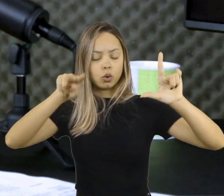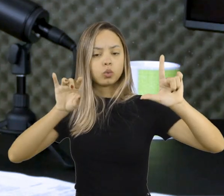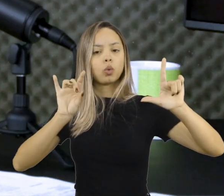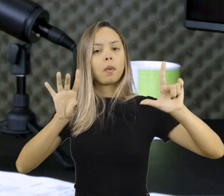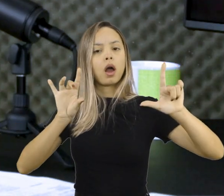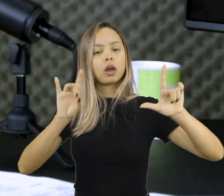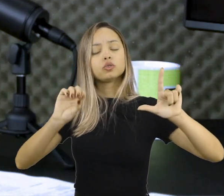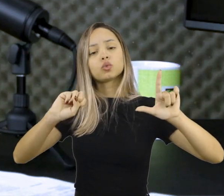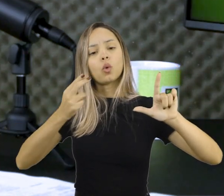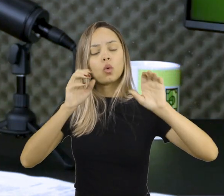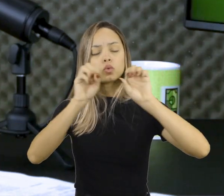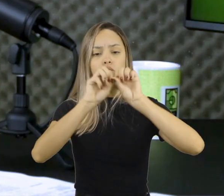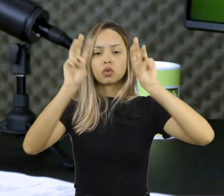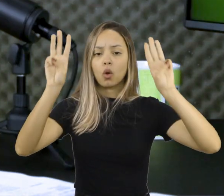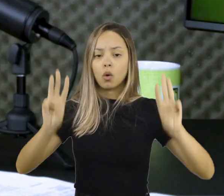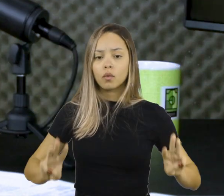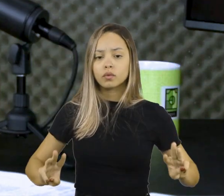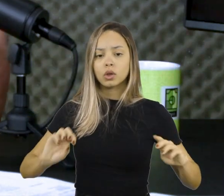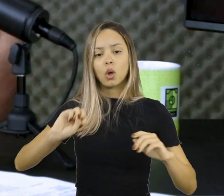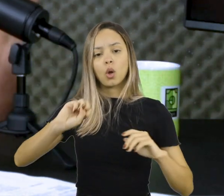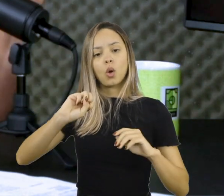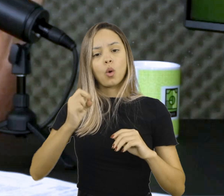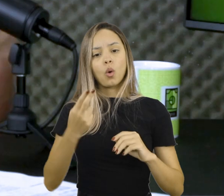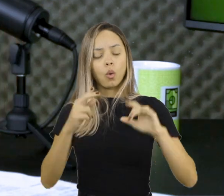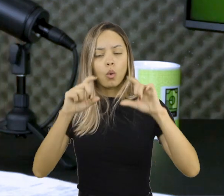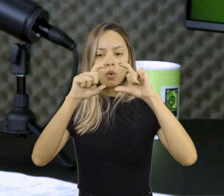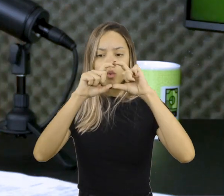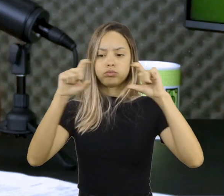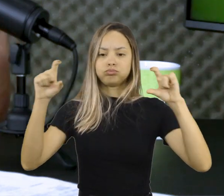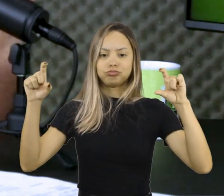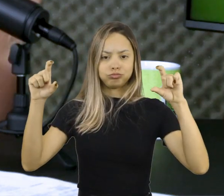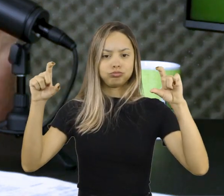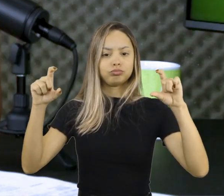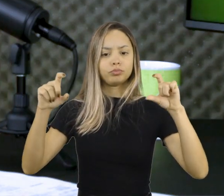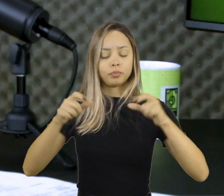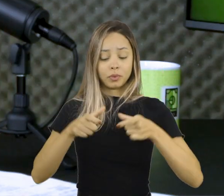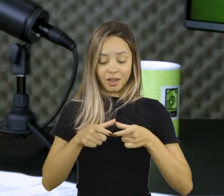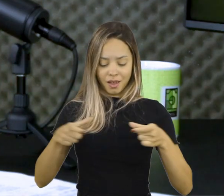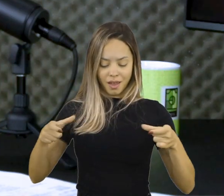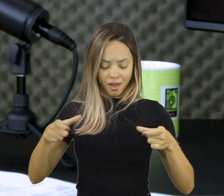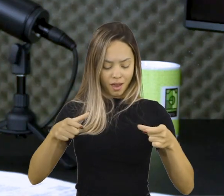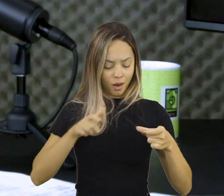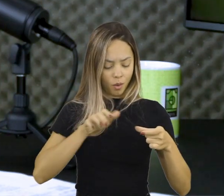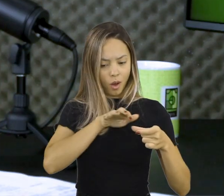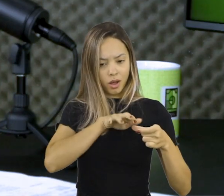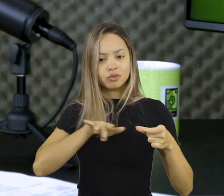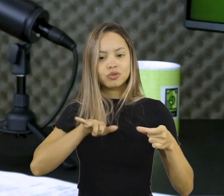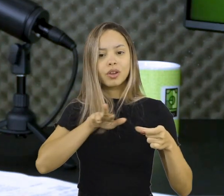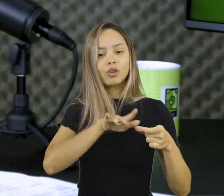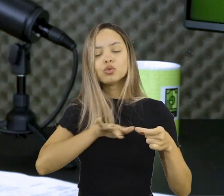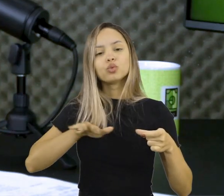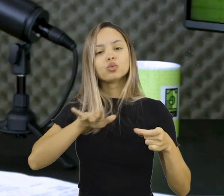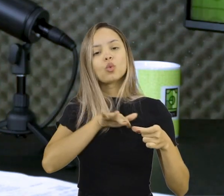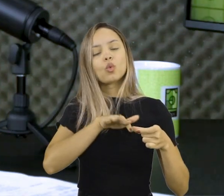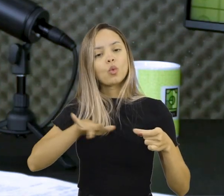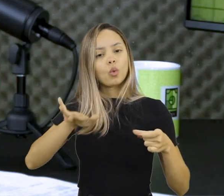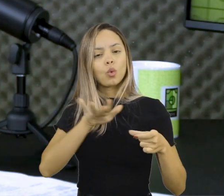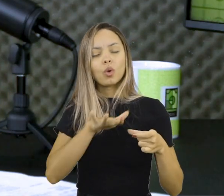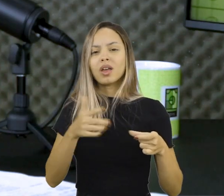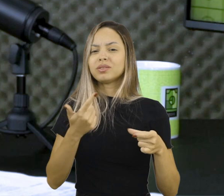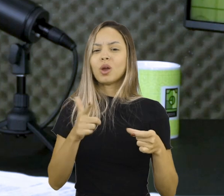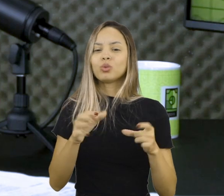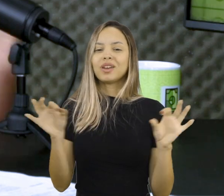software é um leitor é uma régua de leitura então não tem uma receita